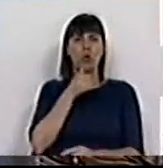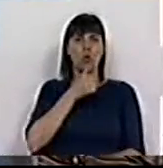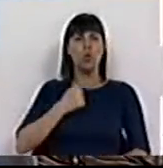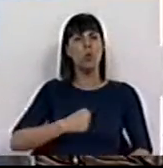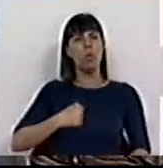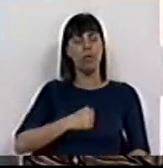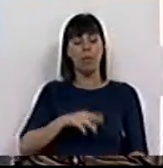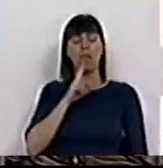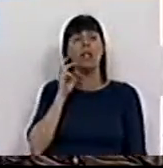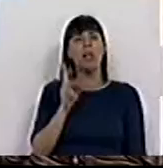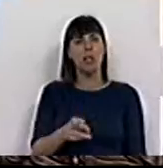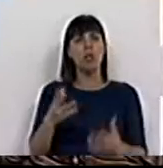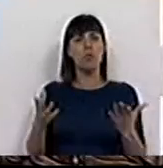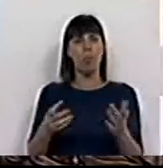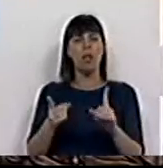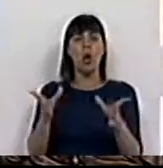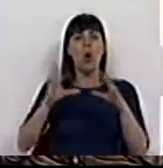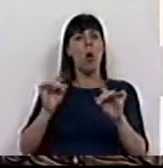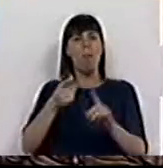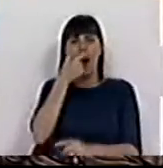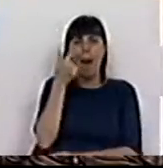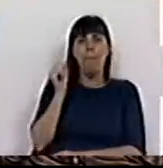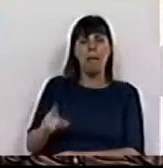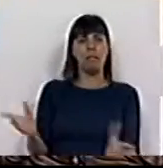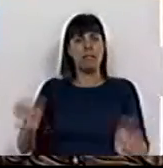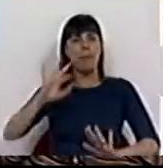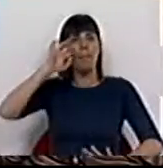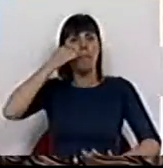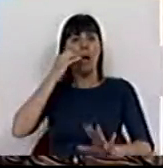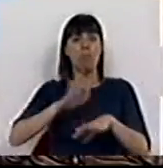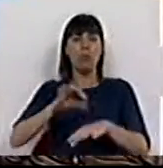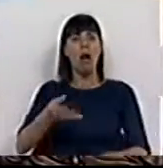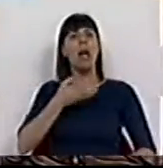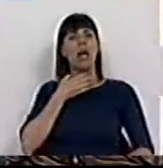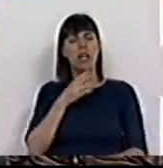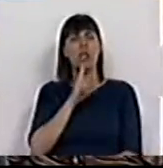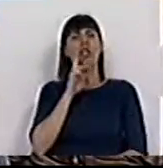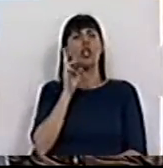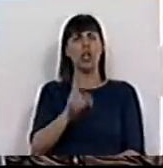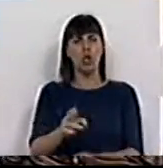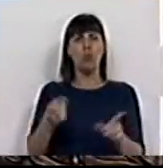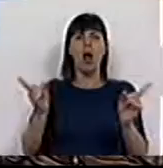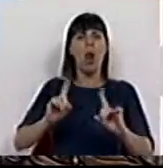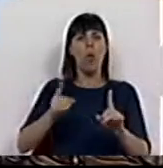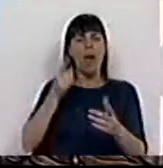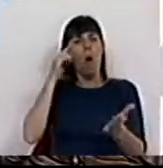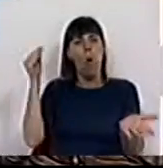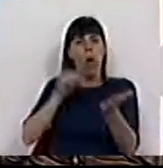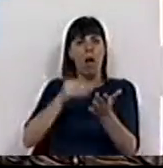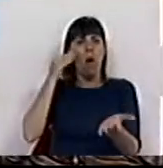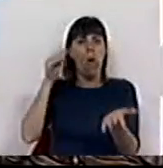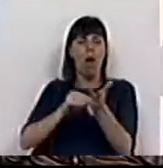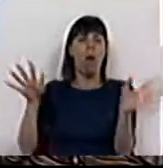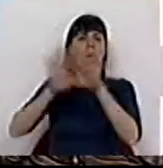sofrimento. Responder e não mais abandonar as vítimas da crise. Responder e não mais inventar